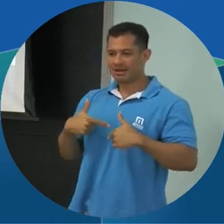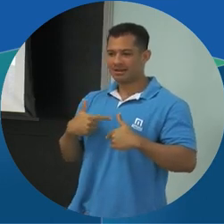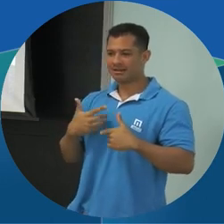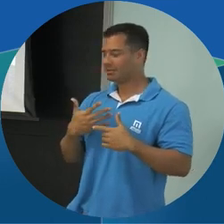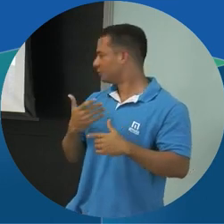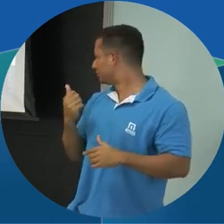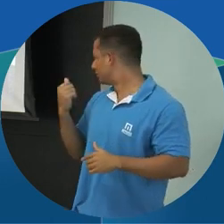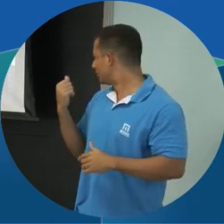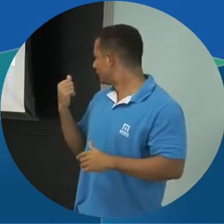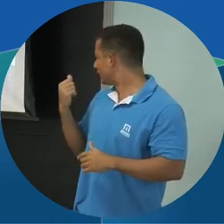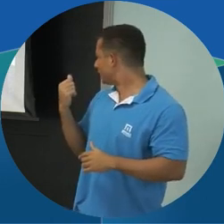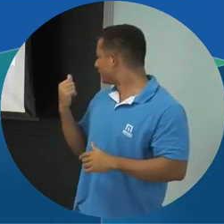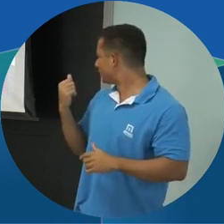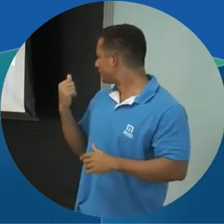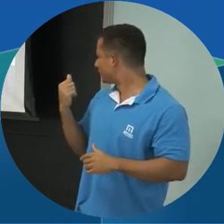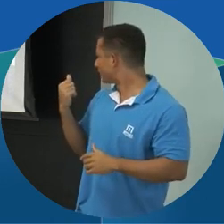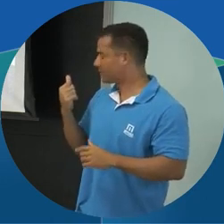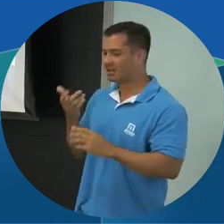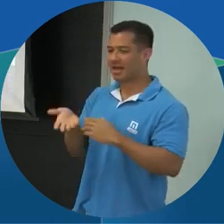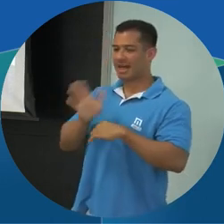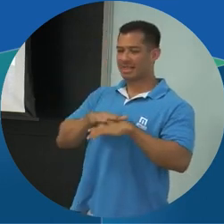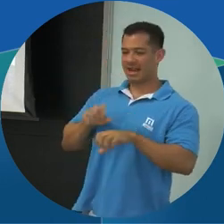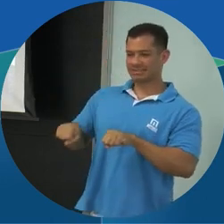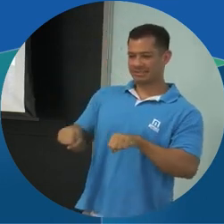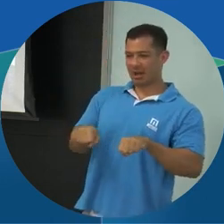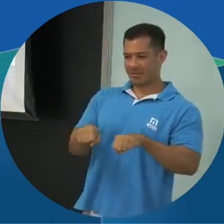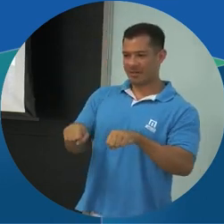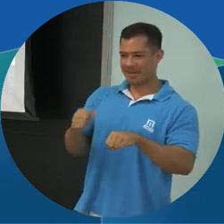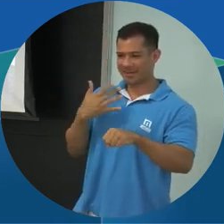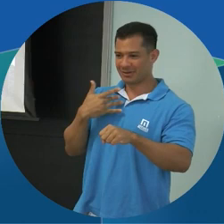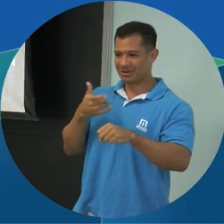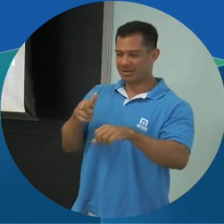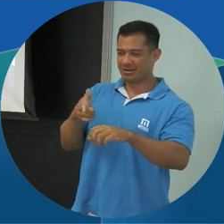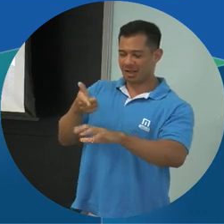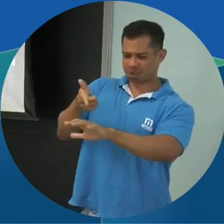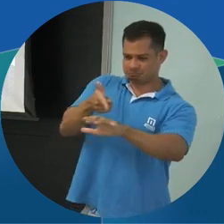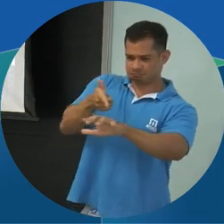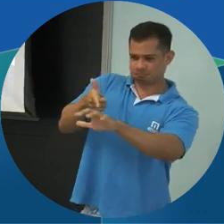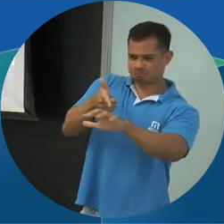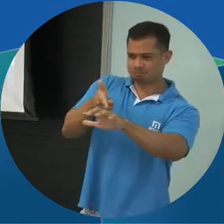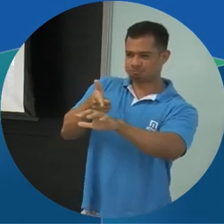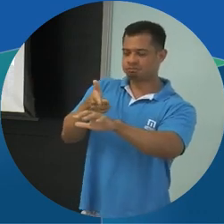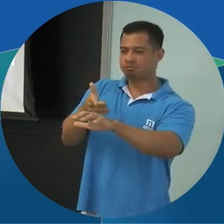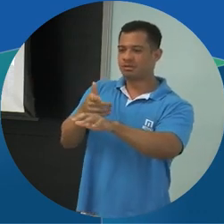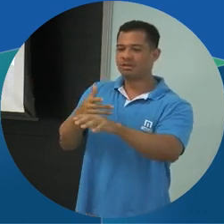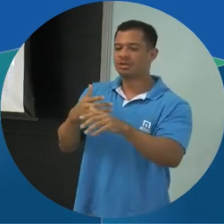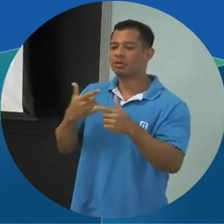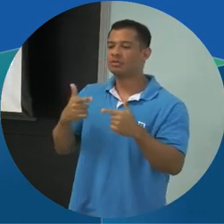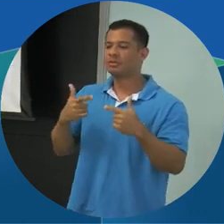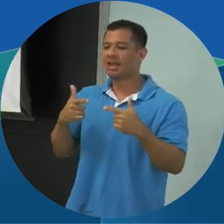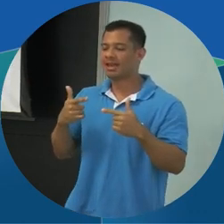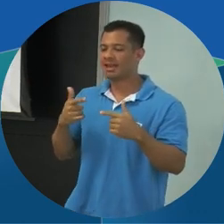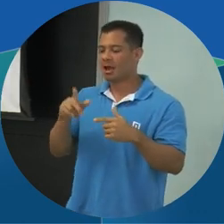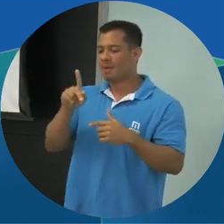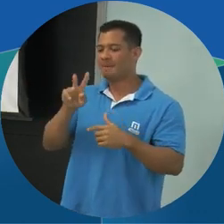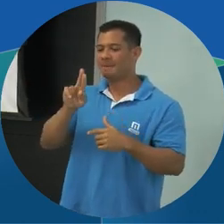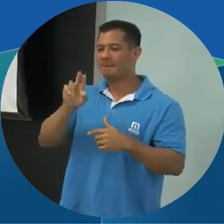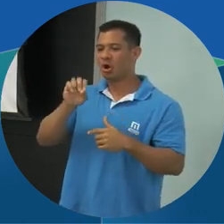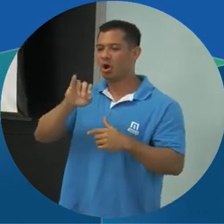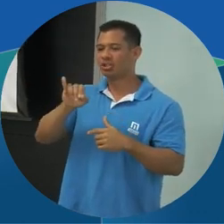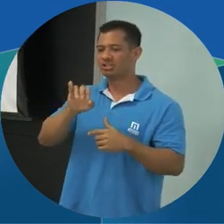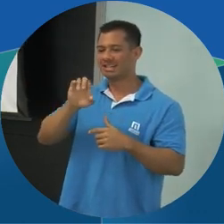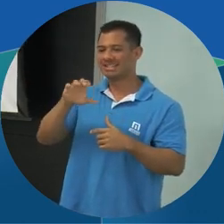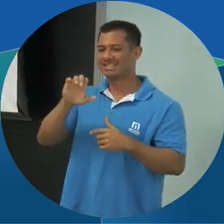parte de trás do equipamento. Pode ver que assim, aqui como não está tendo projeção, ele não está tendo a